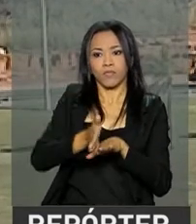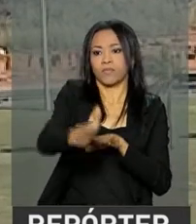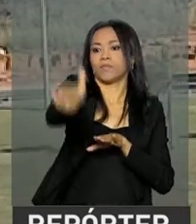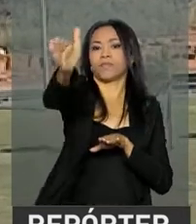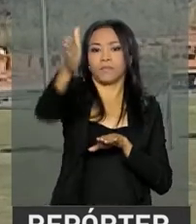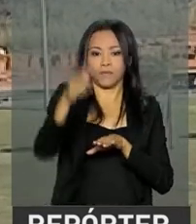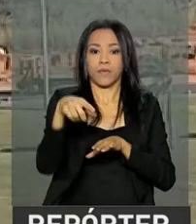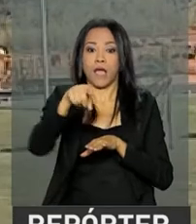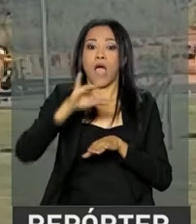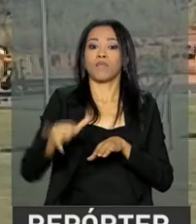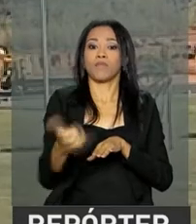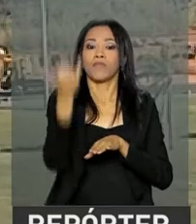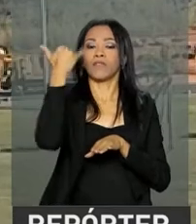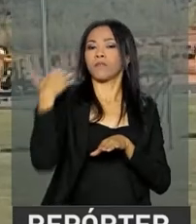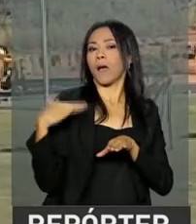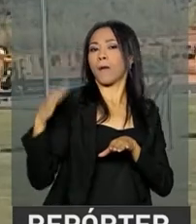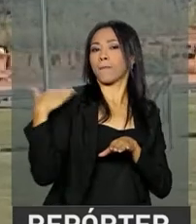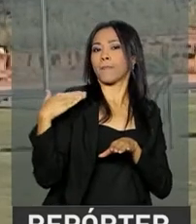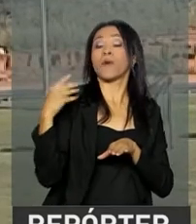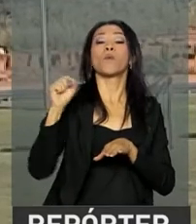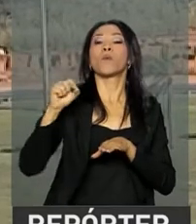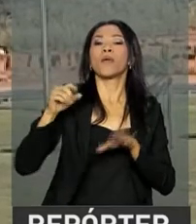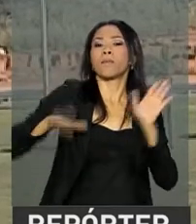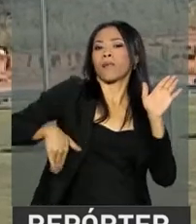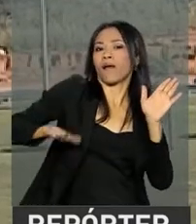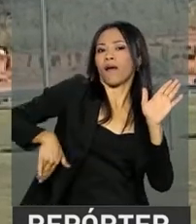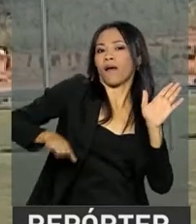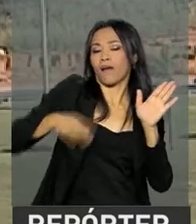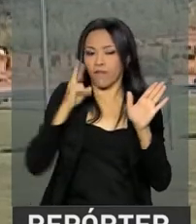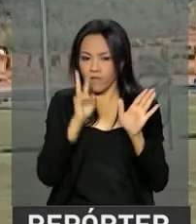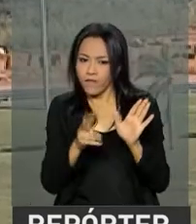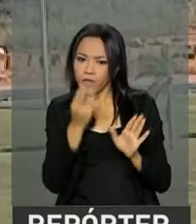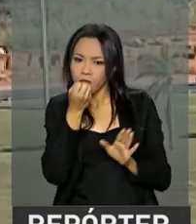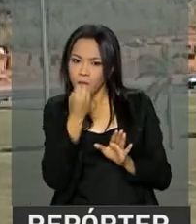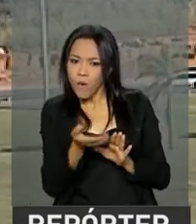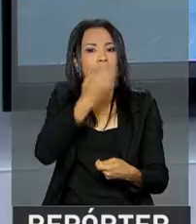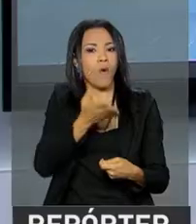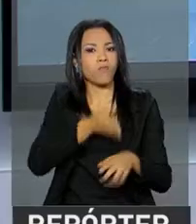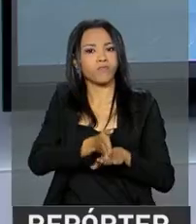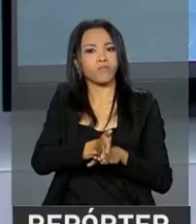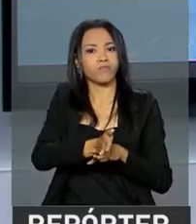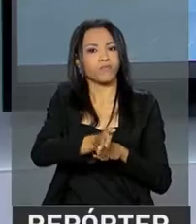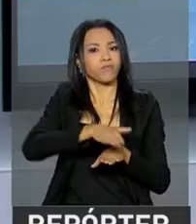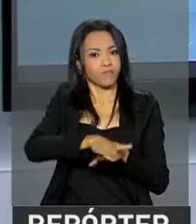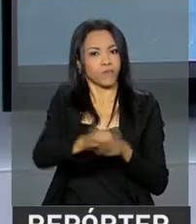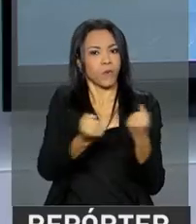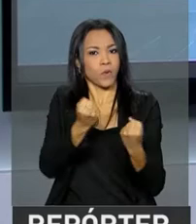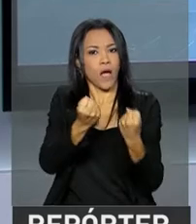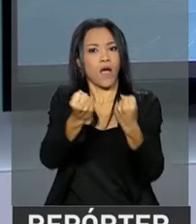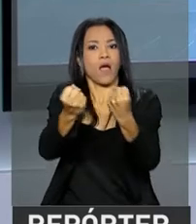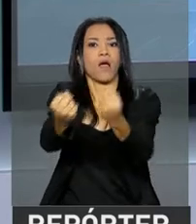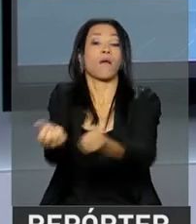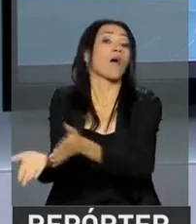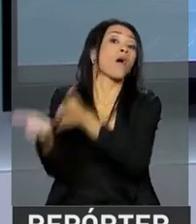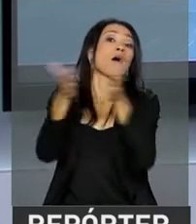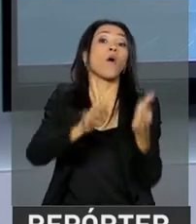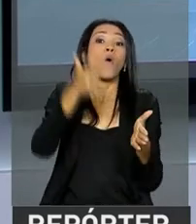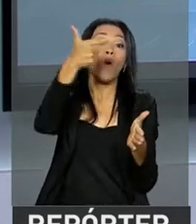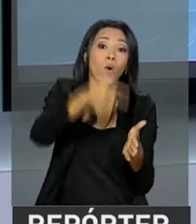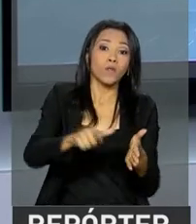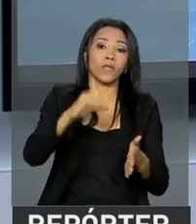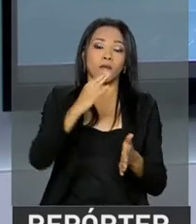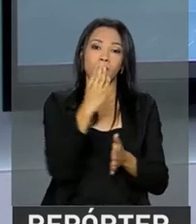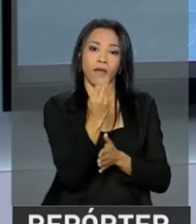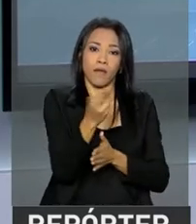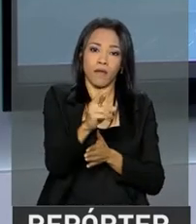o feriadão para pegar uma praia no nordeste dá pra ver que o trânsito está bom está fluindo agora a gente vai pra br 0 40 que